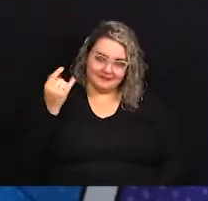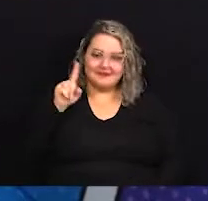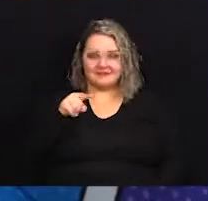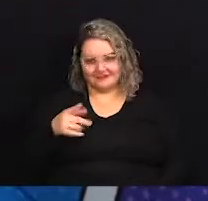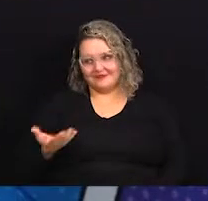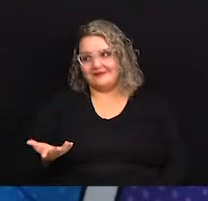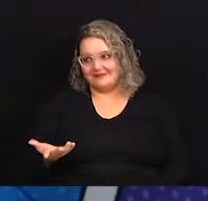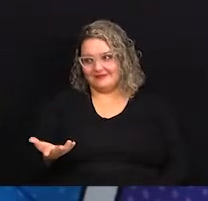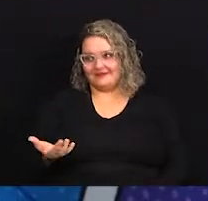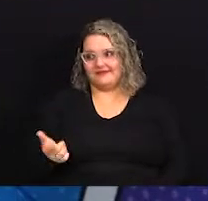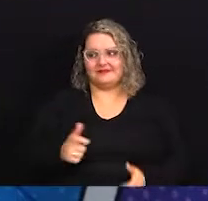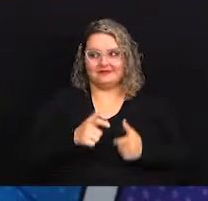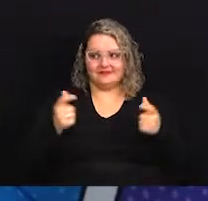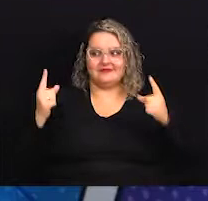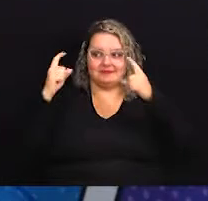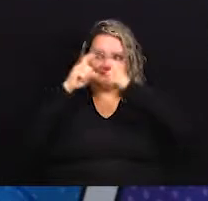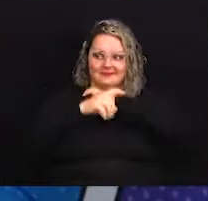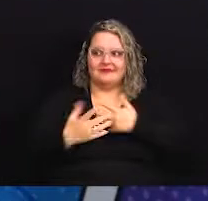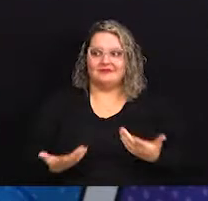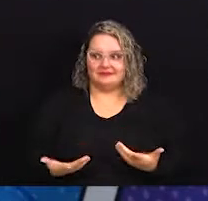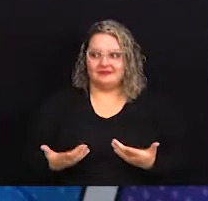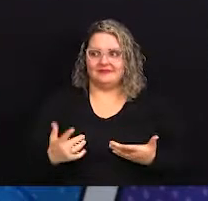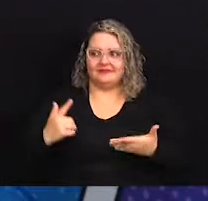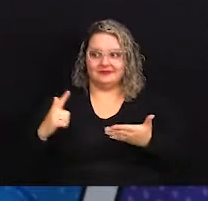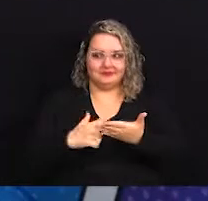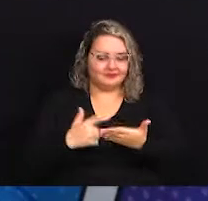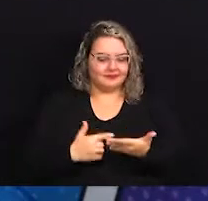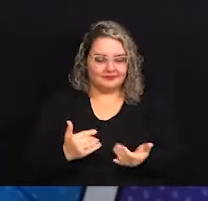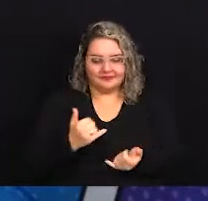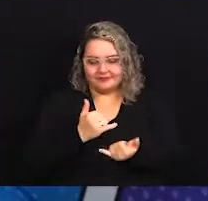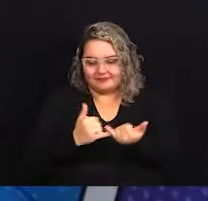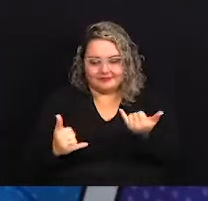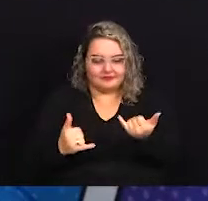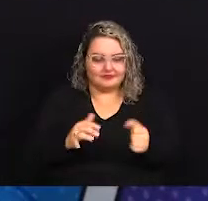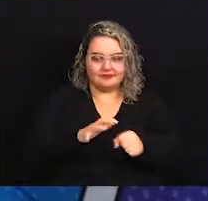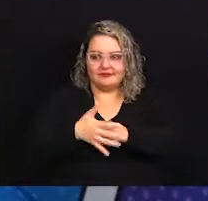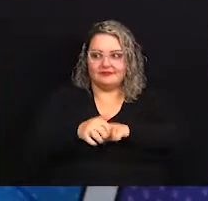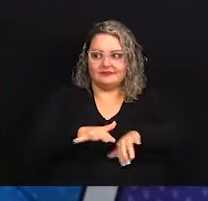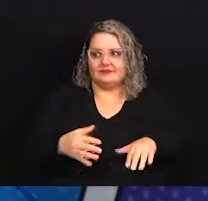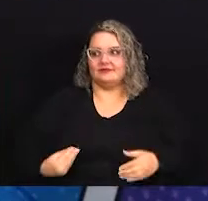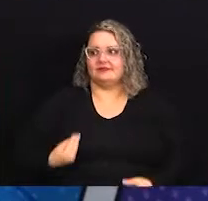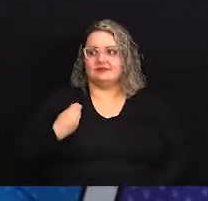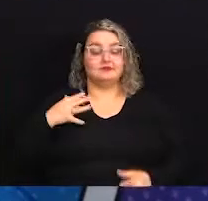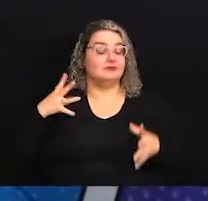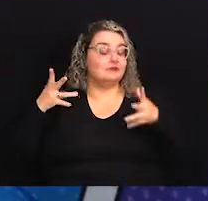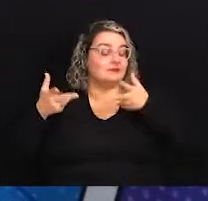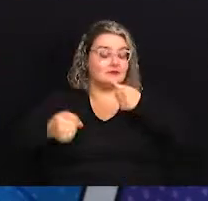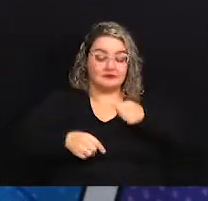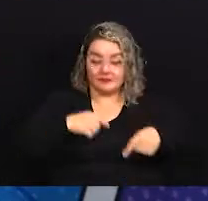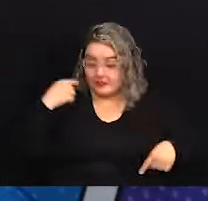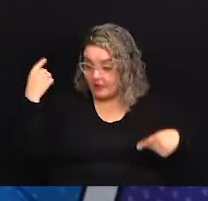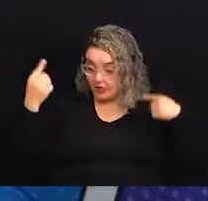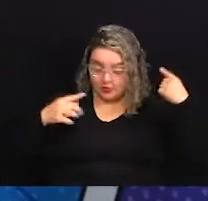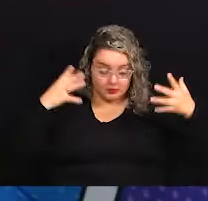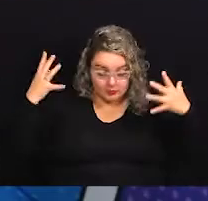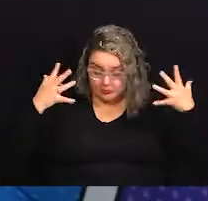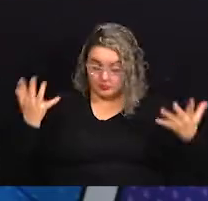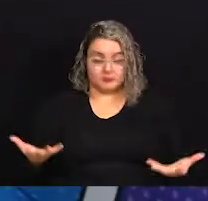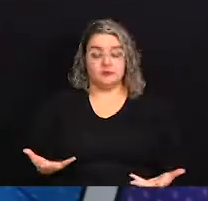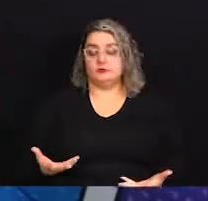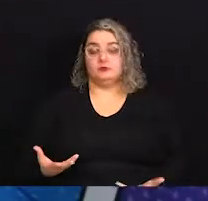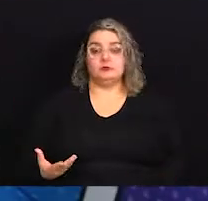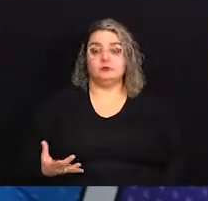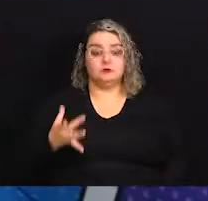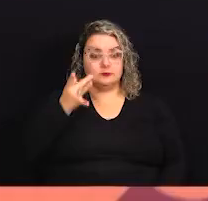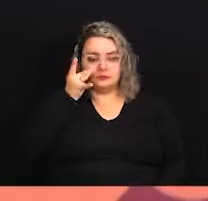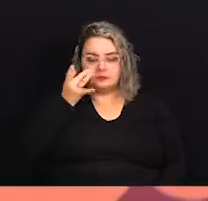importante, né? Acho que meu maior desafio foi conseguir acabar esse livro em meio à pandemia, entendeu? Vivendo tudo aquilo que a gente estava vivendo